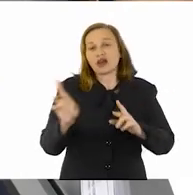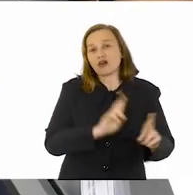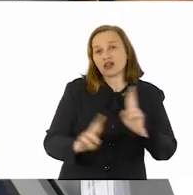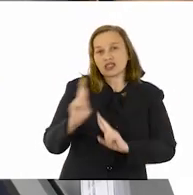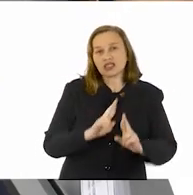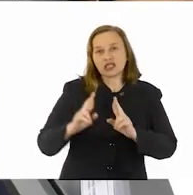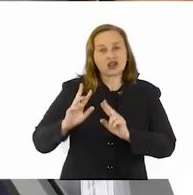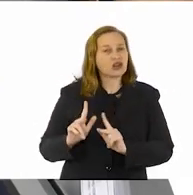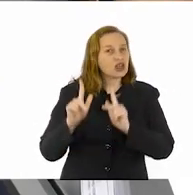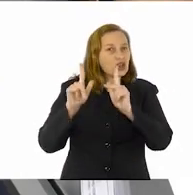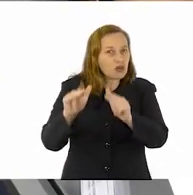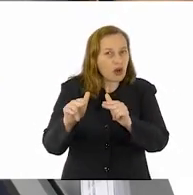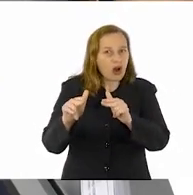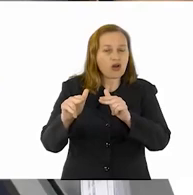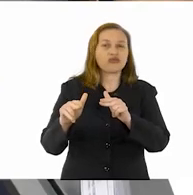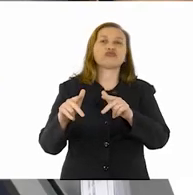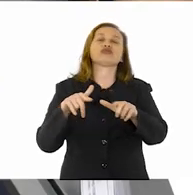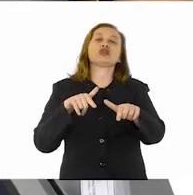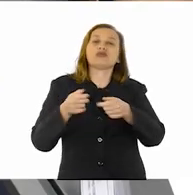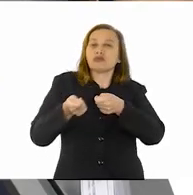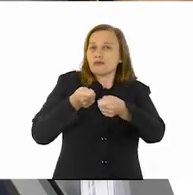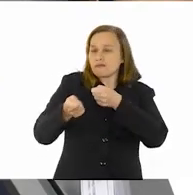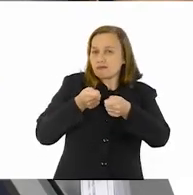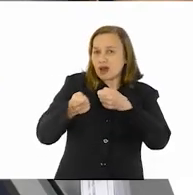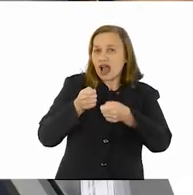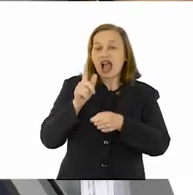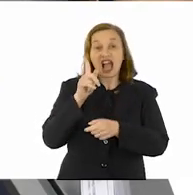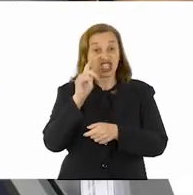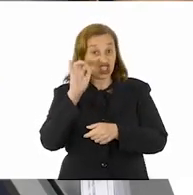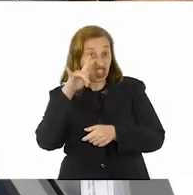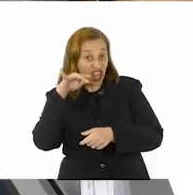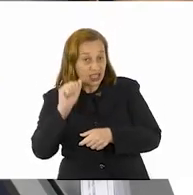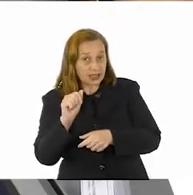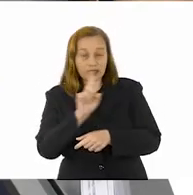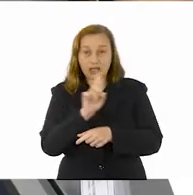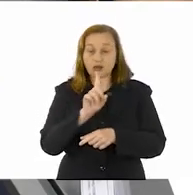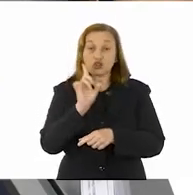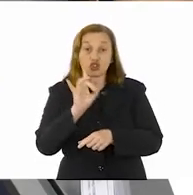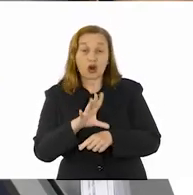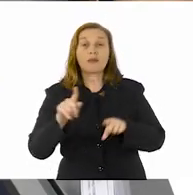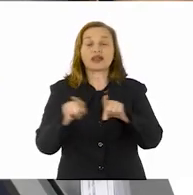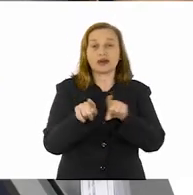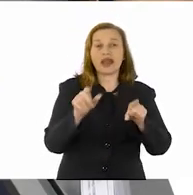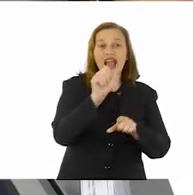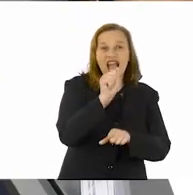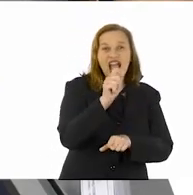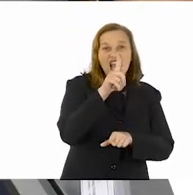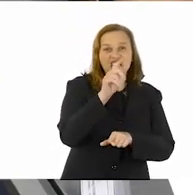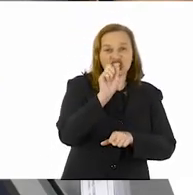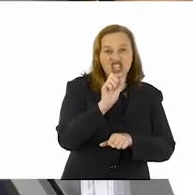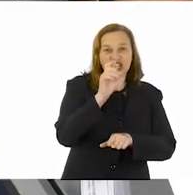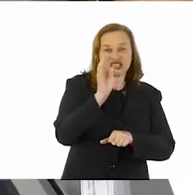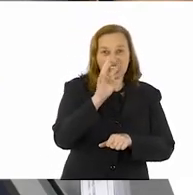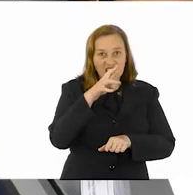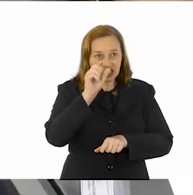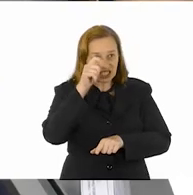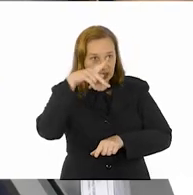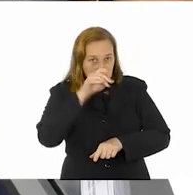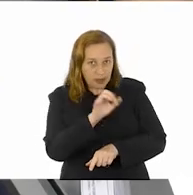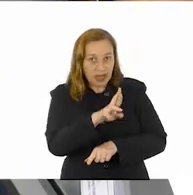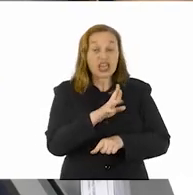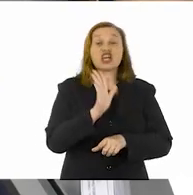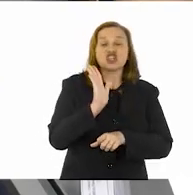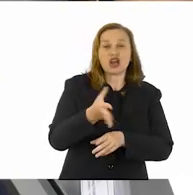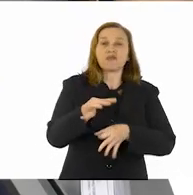denúncias da casa sobre a questão também relacionada aos mesmos processos regular regulatórios não são relacionados a genércia mas também